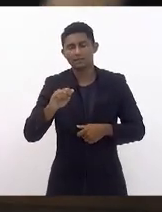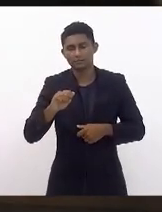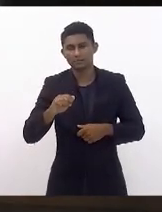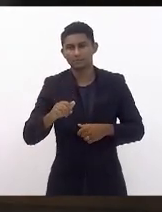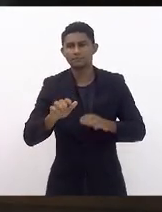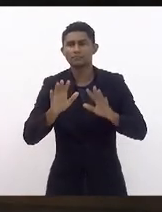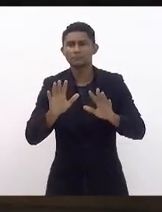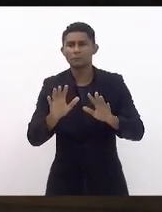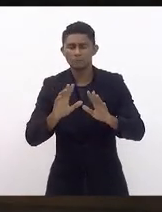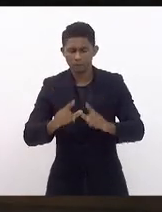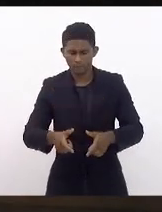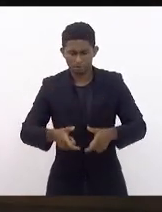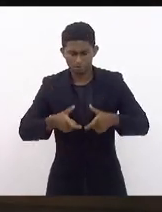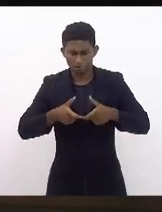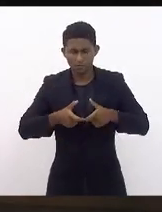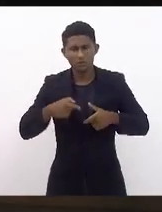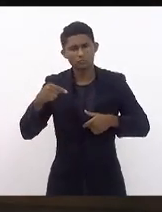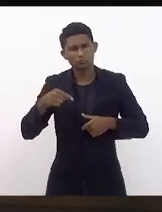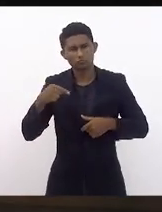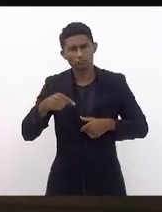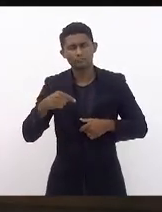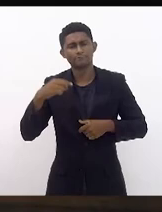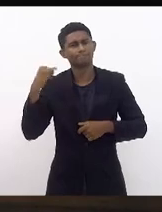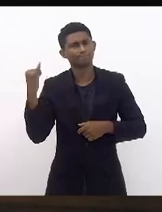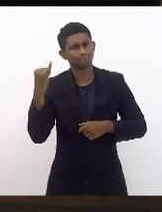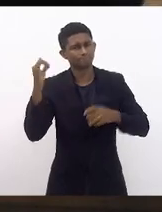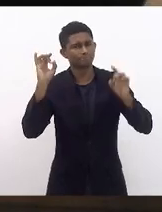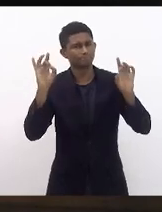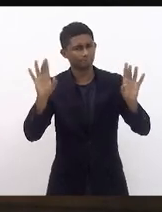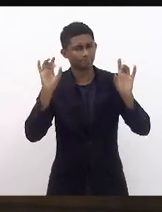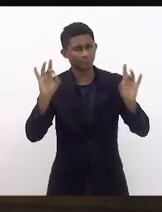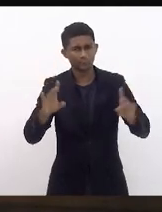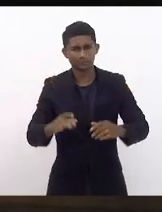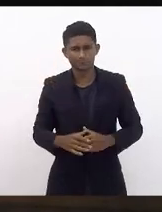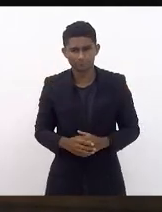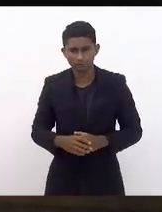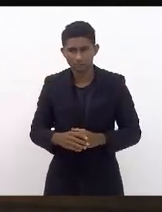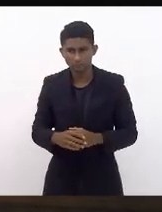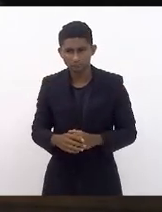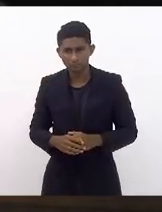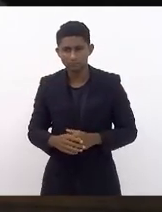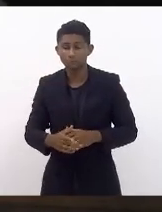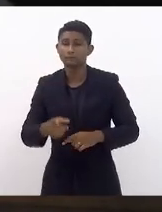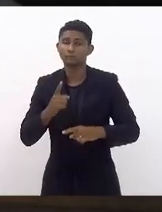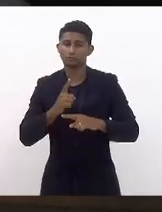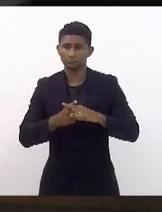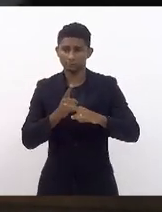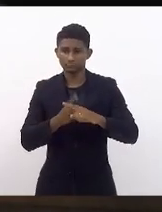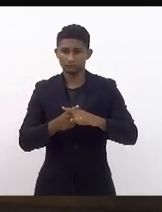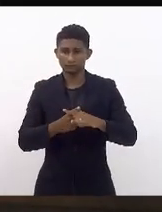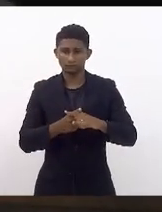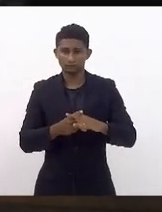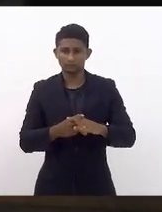se reveste de um significado muito especial a partir do momento que ela está sendo